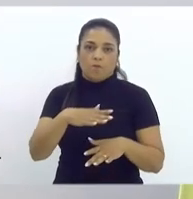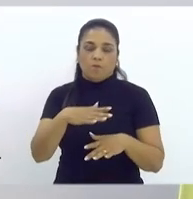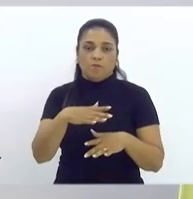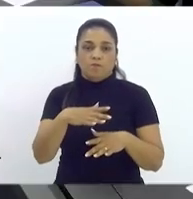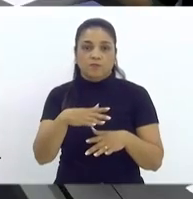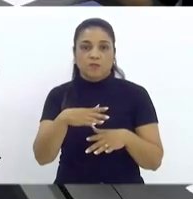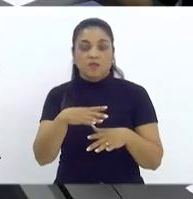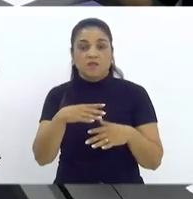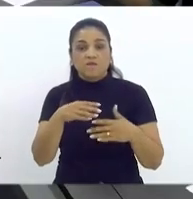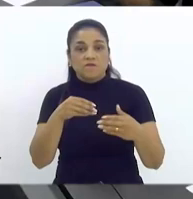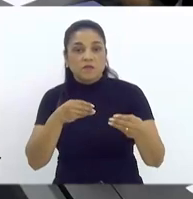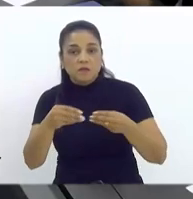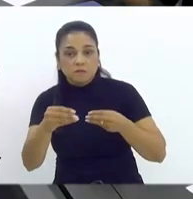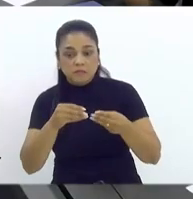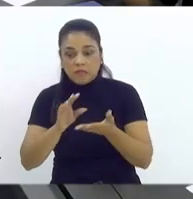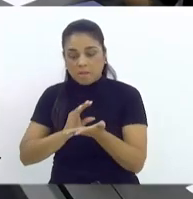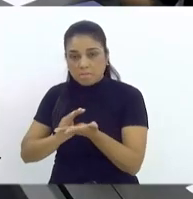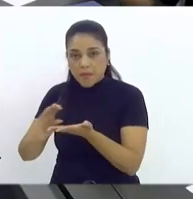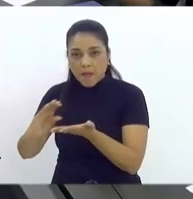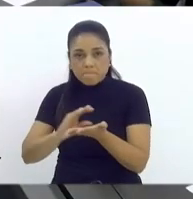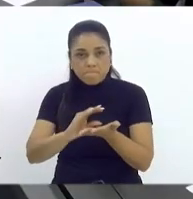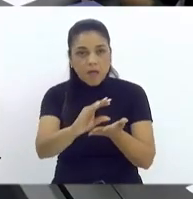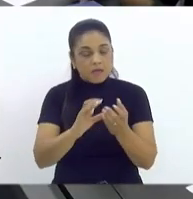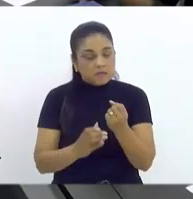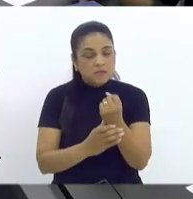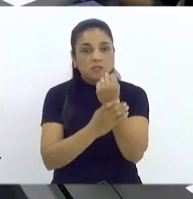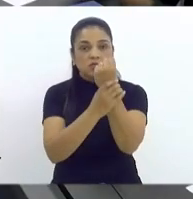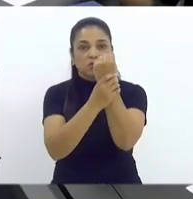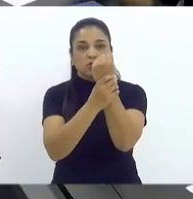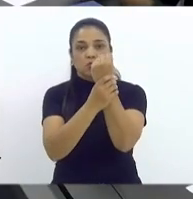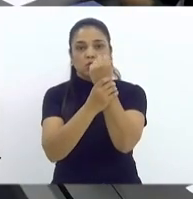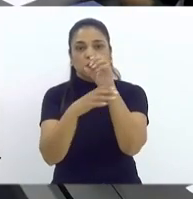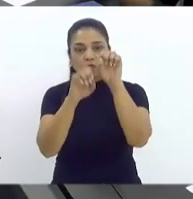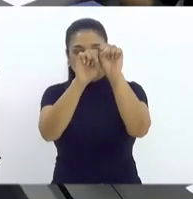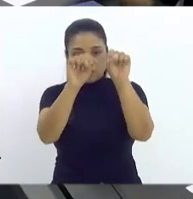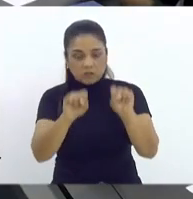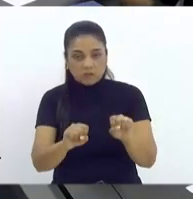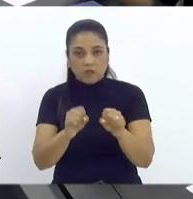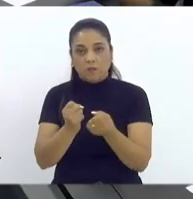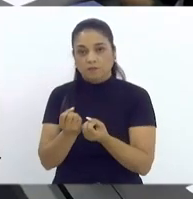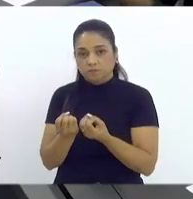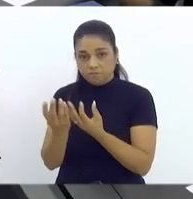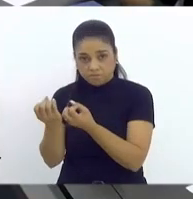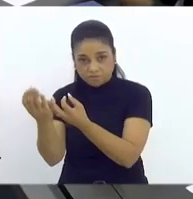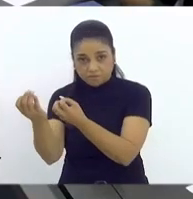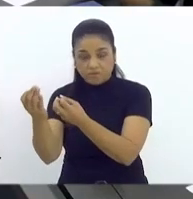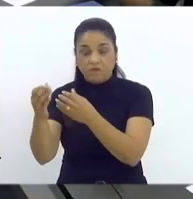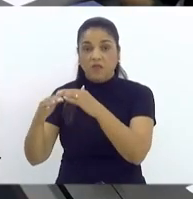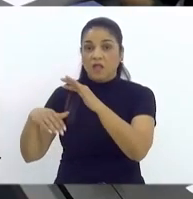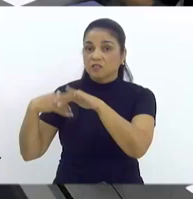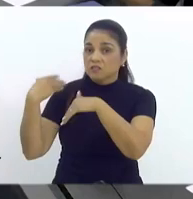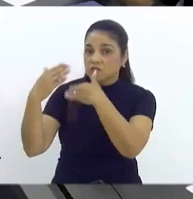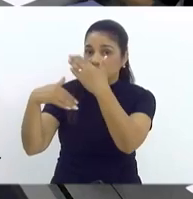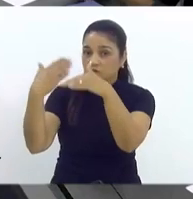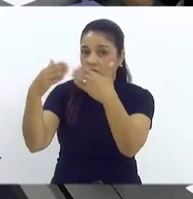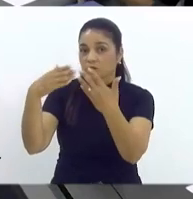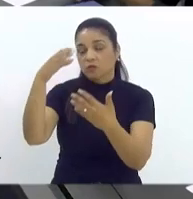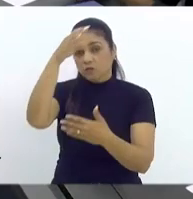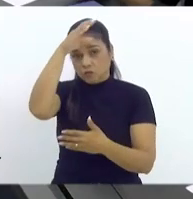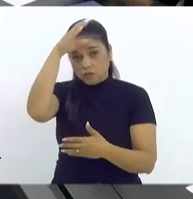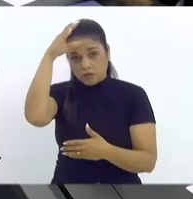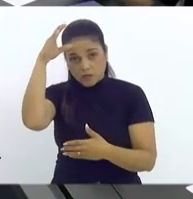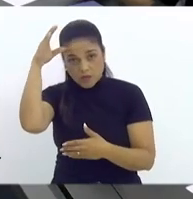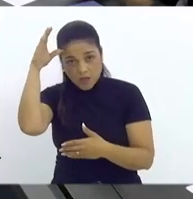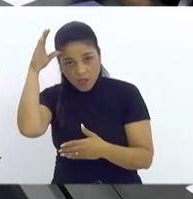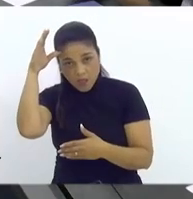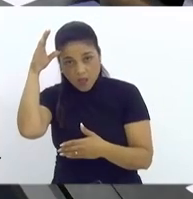viabilizar os investimentos de forma mais segura para o sistema de distribuição. Então, é desenvolvido os clientes, ou seja, a